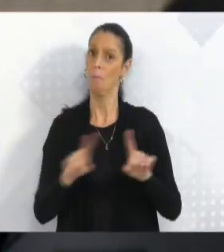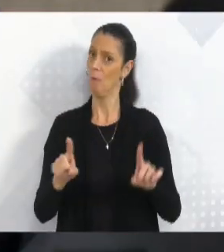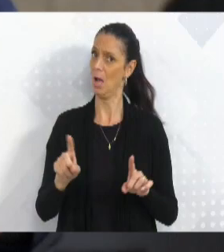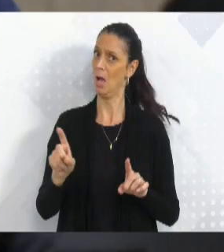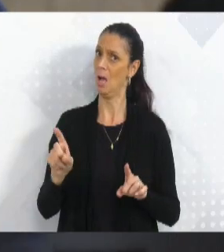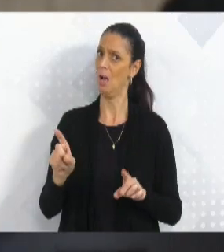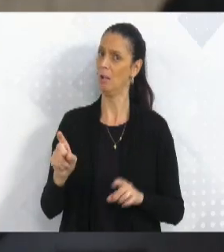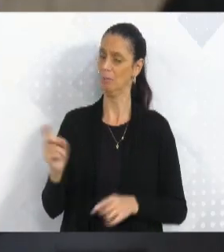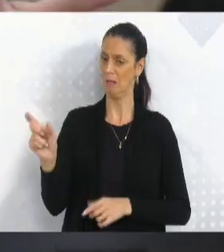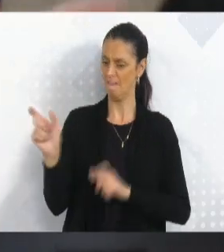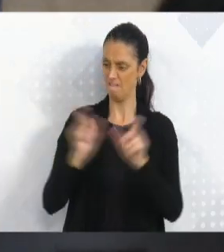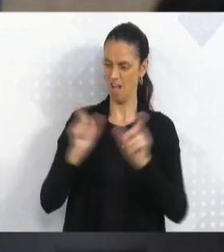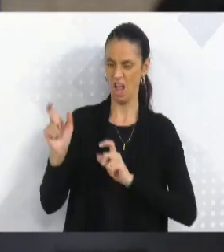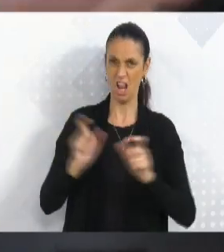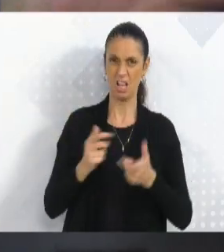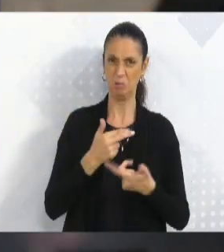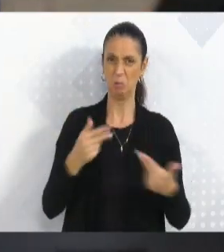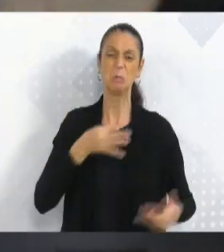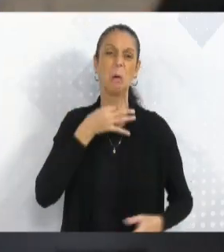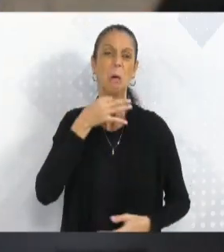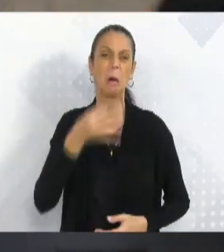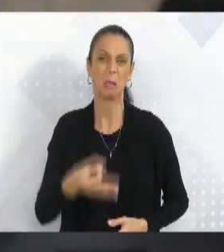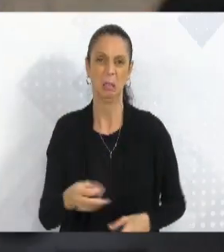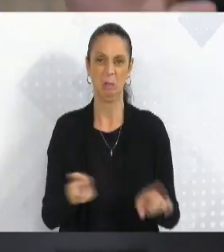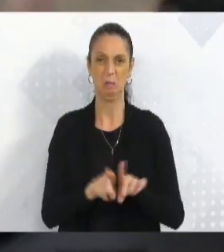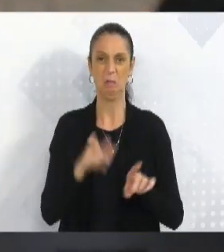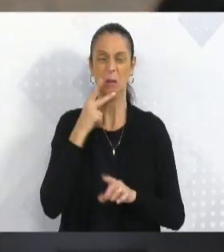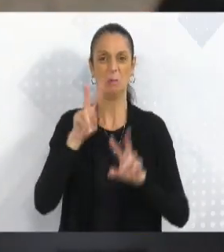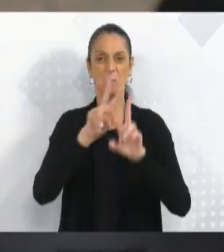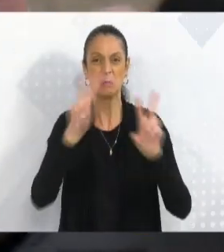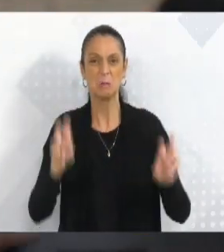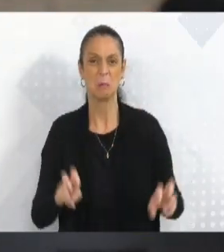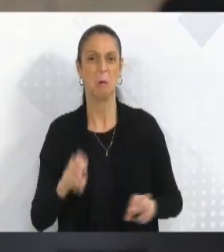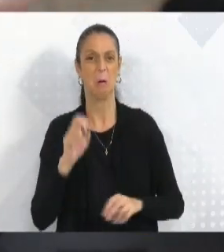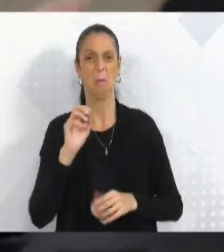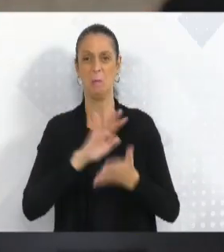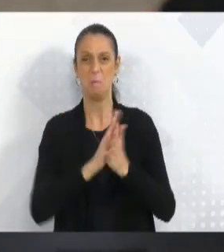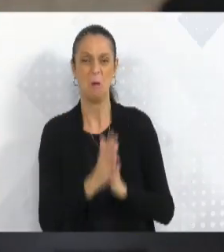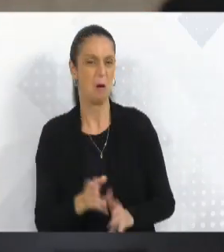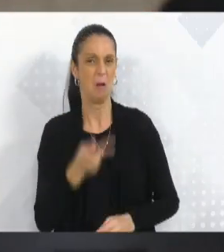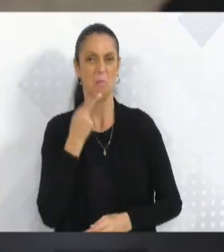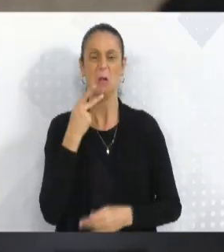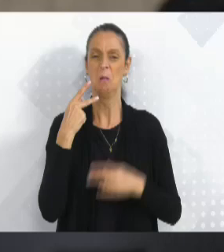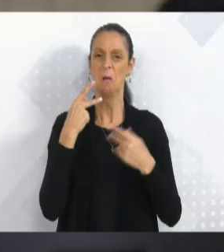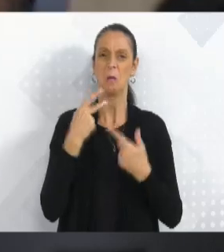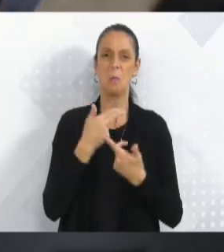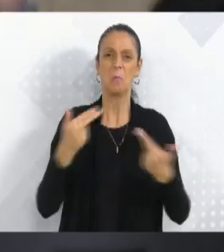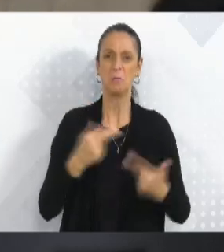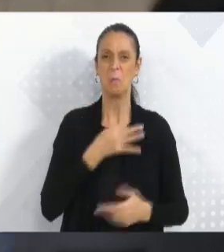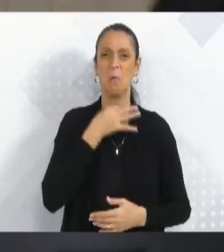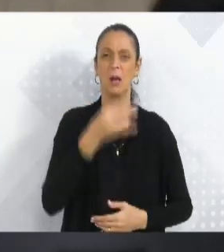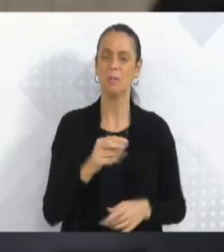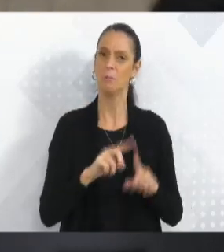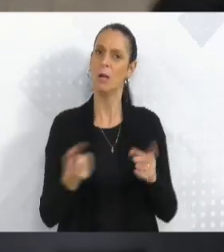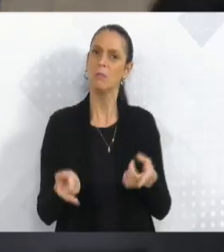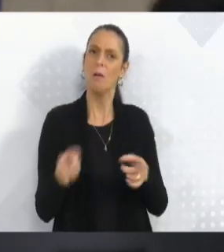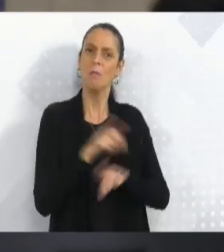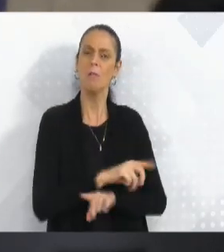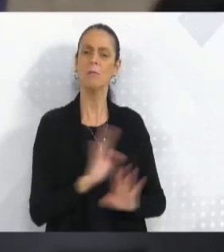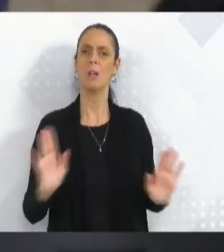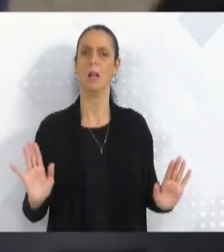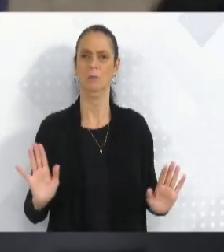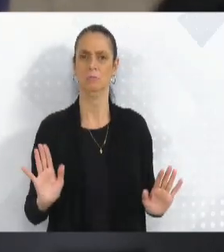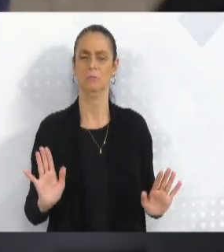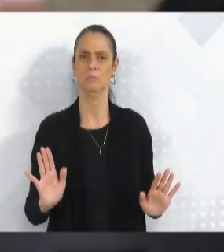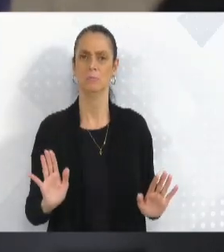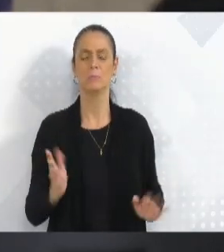falado coisas horríveis derramei mento de sangue falou dias atrás aqui nesta casa pregou tantas coisas horríveis e eu realmente vou no contrário desta Fala